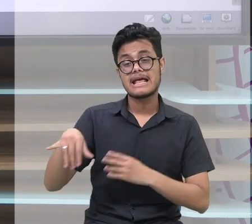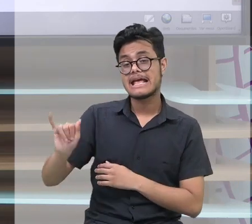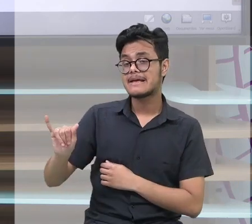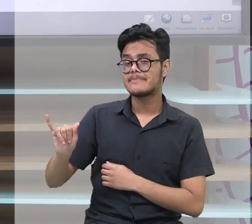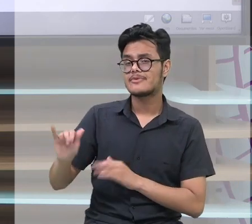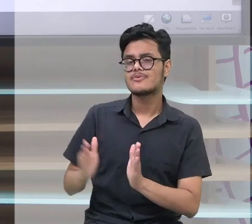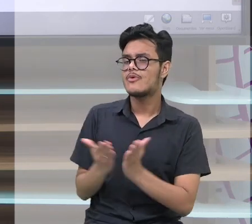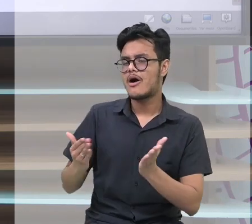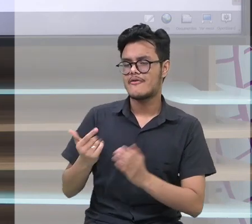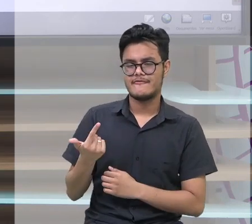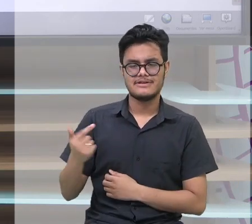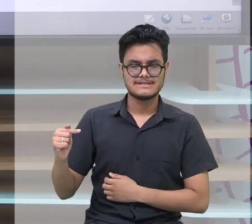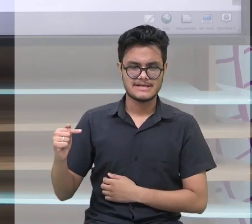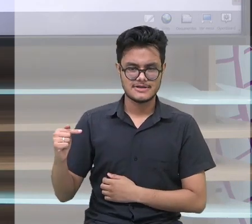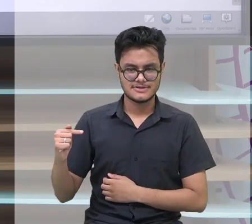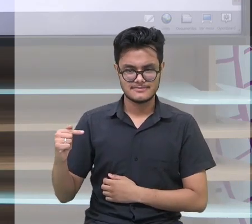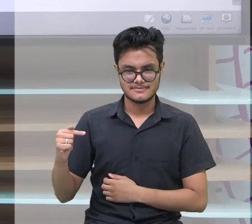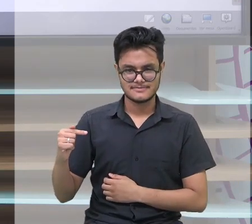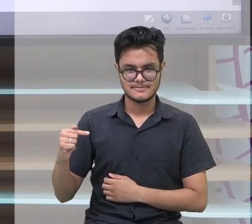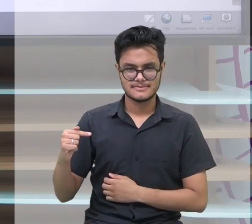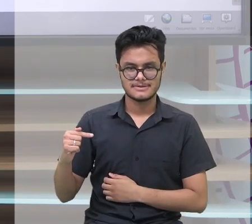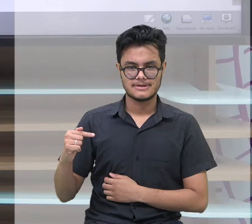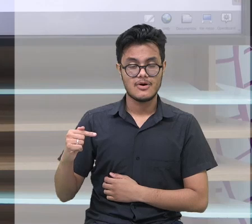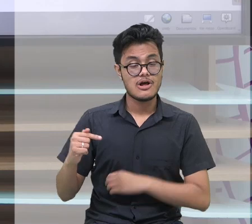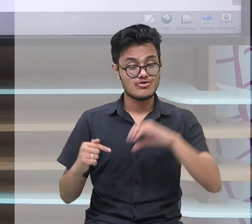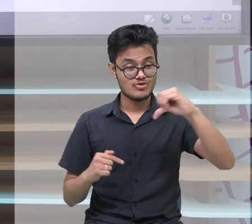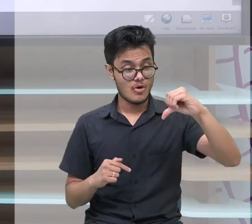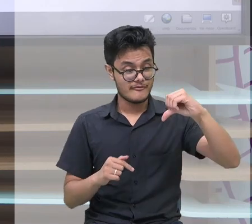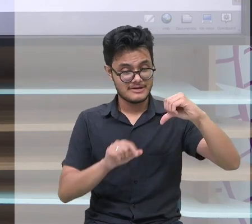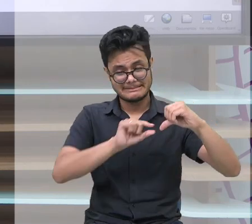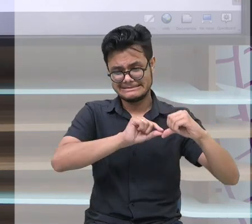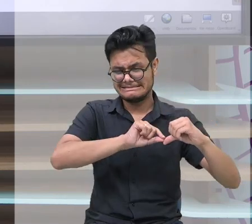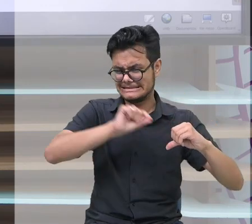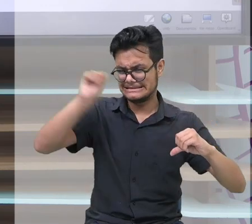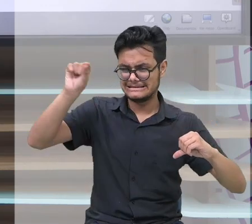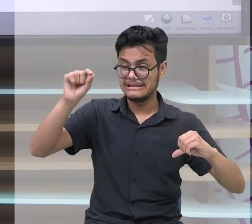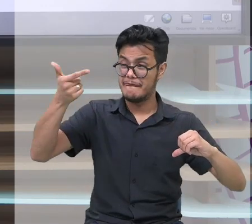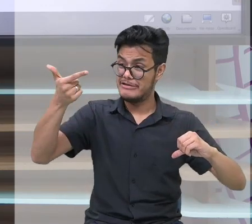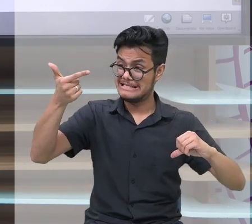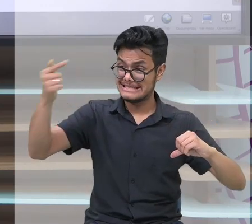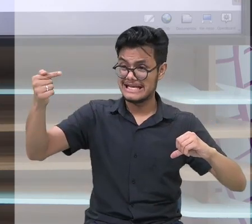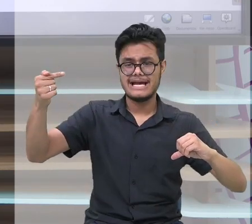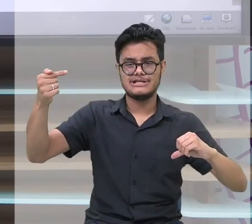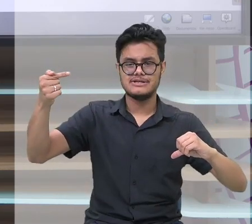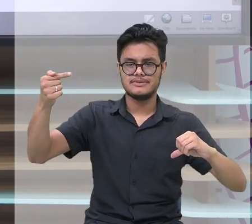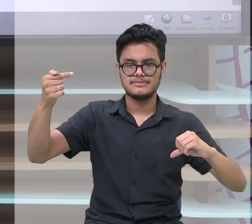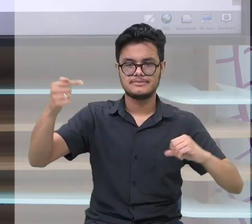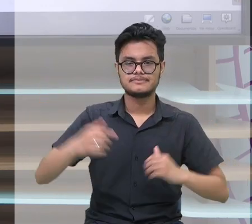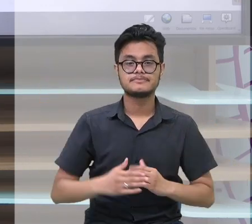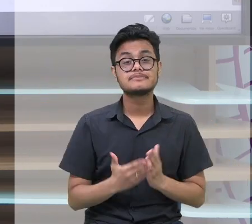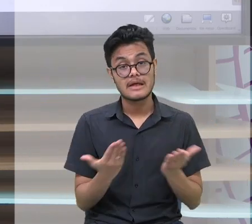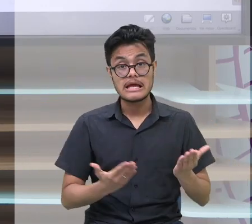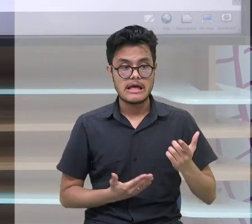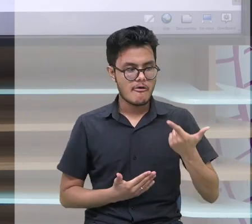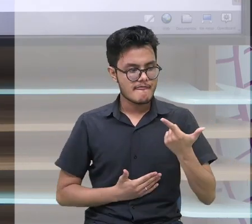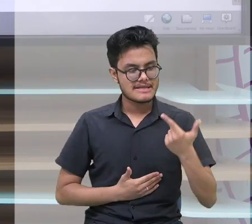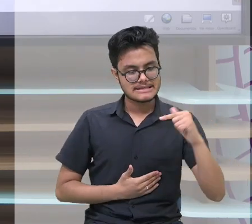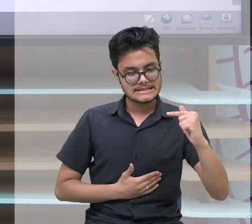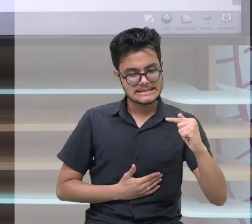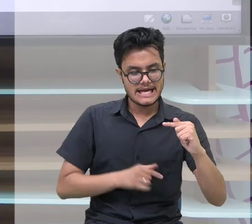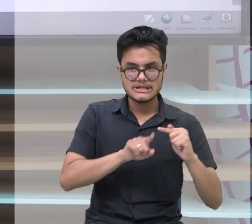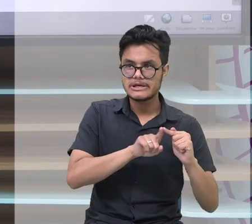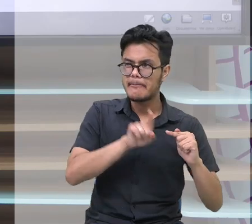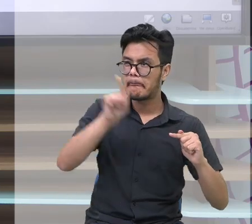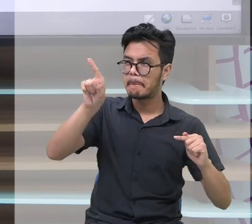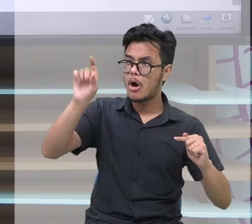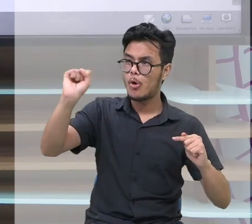y será 27. Olha o salto que deu, né? De 9 pulou para 27. Para x igual a